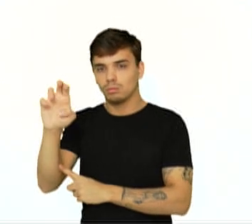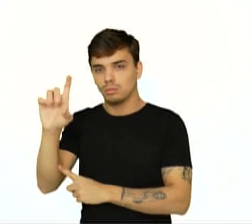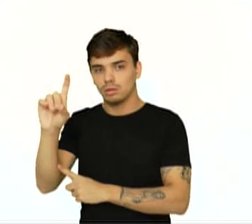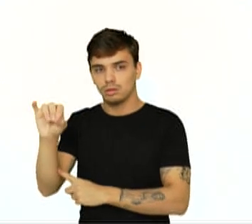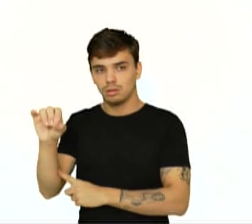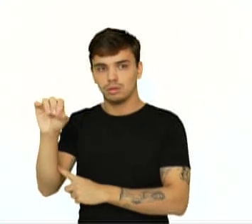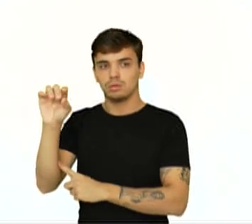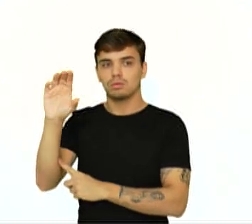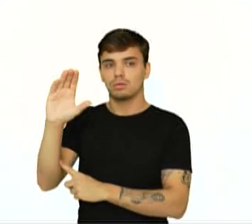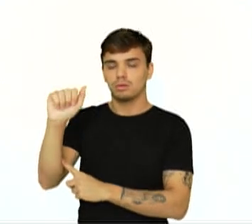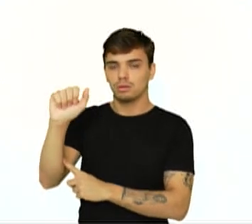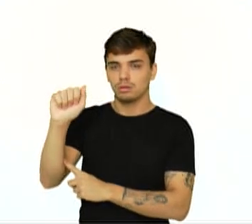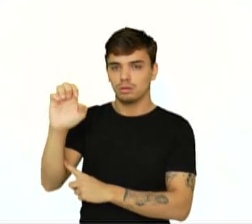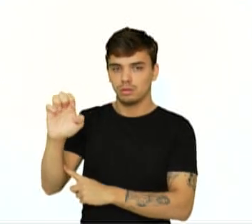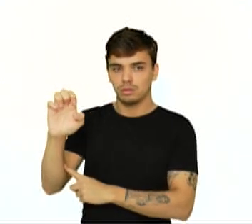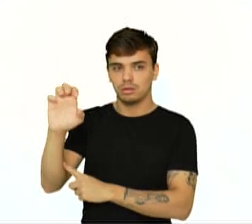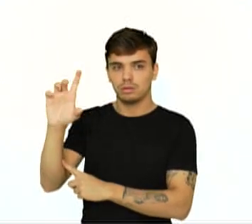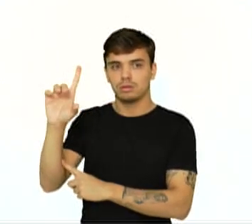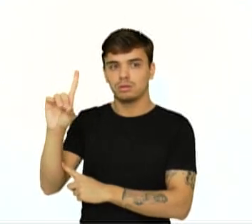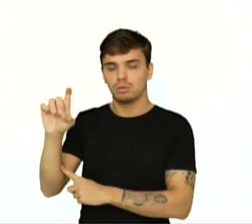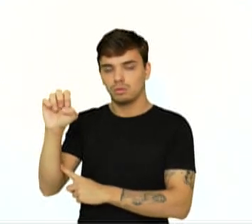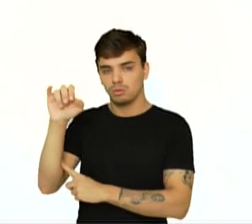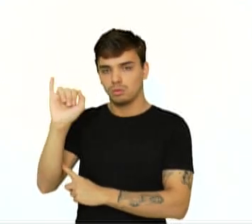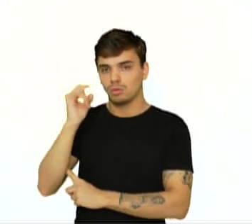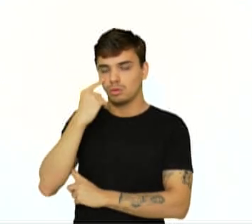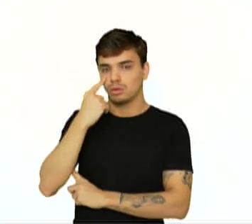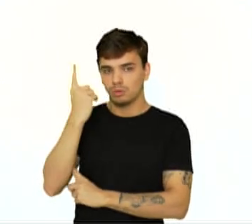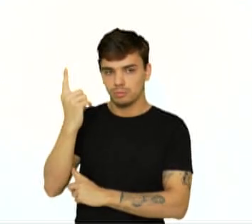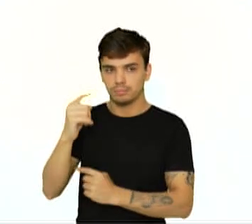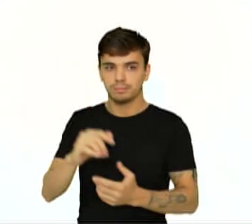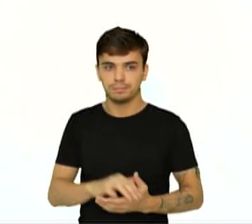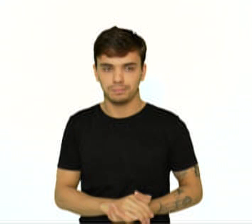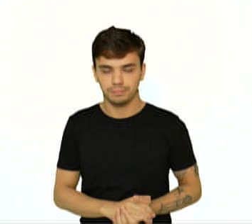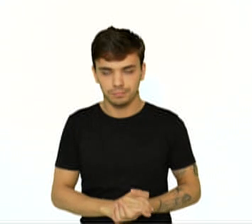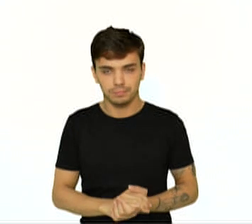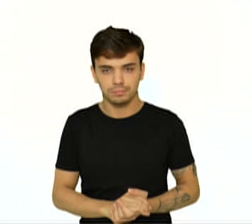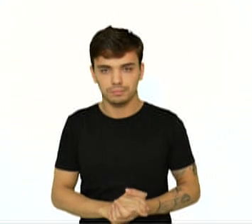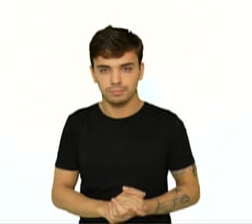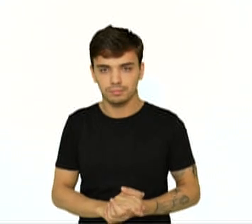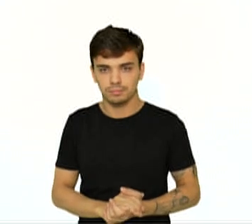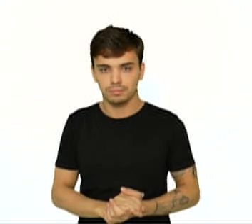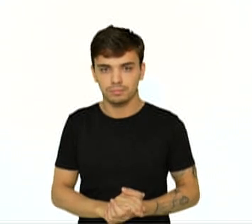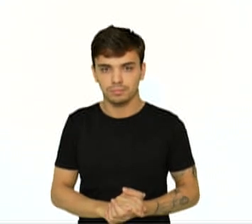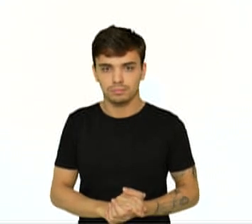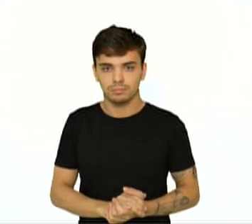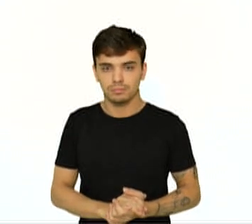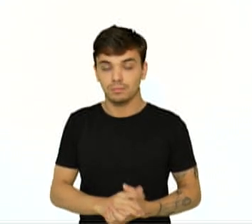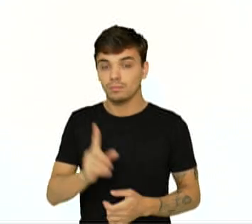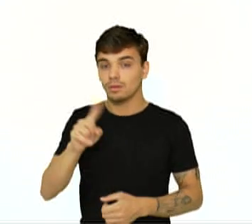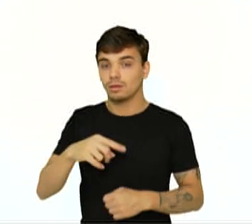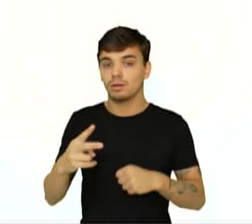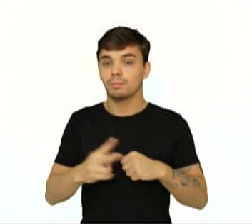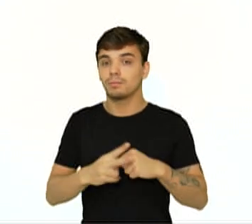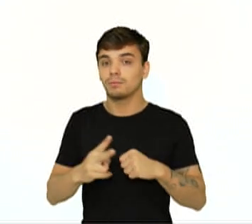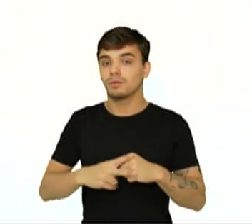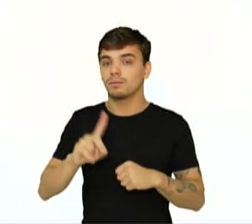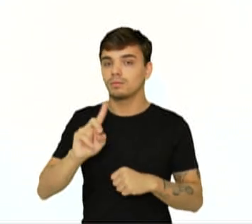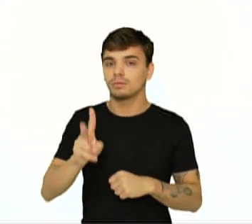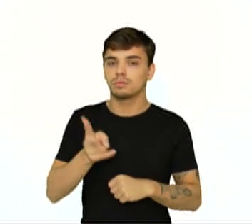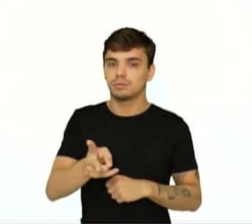el momento que se habla. Por lo tanto, son verbos en el presente. né? São verbos que estão